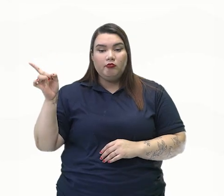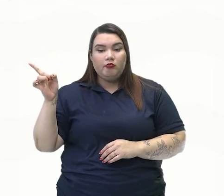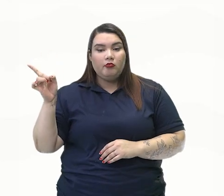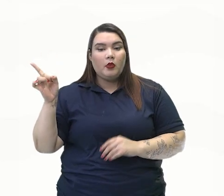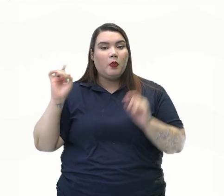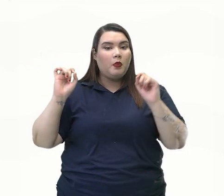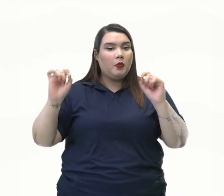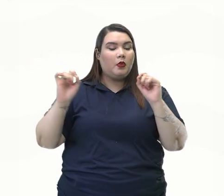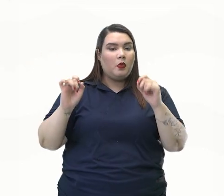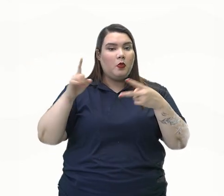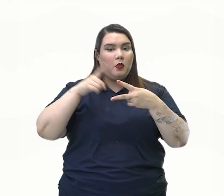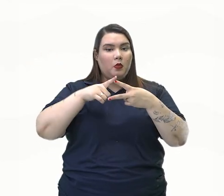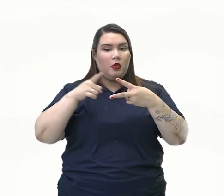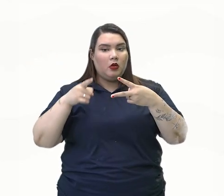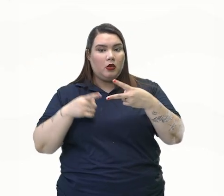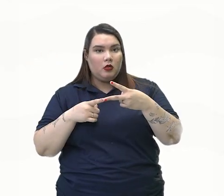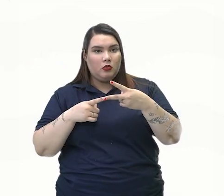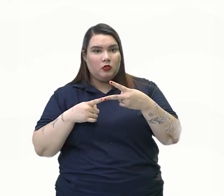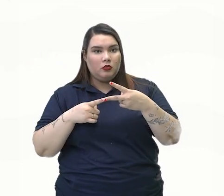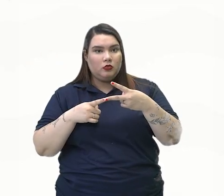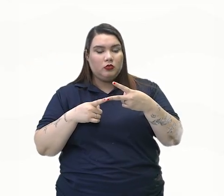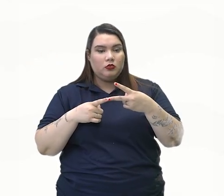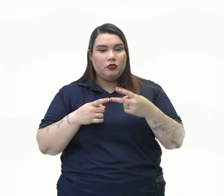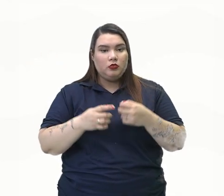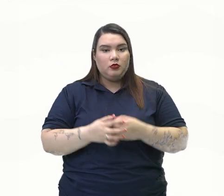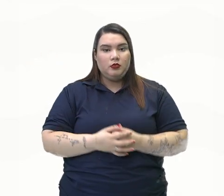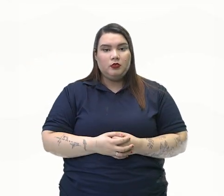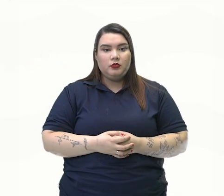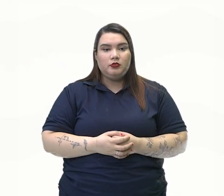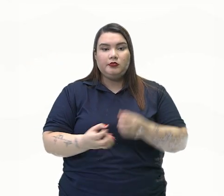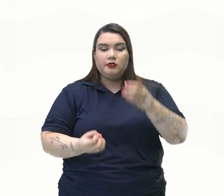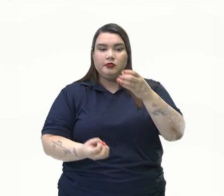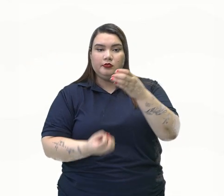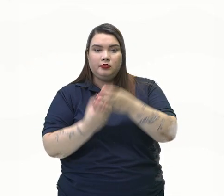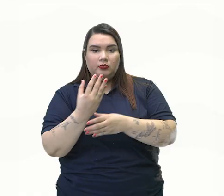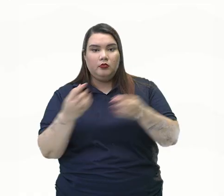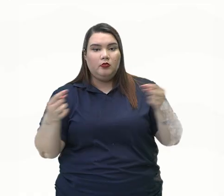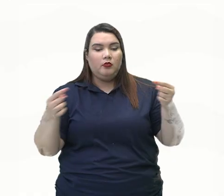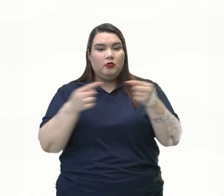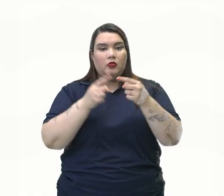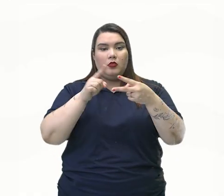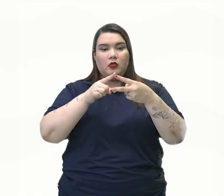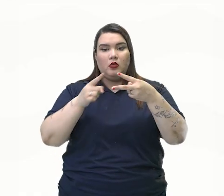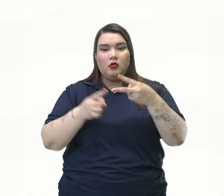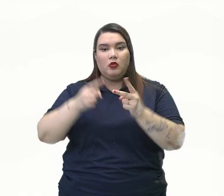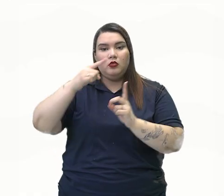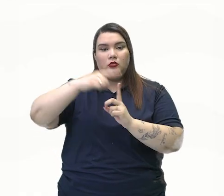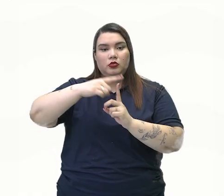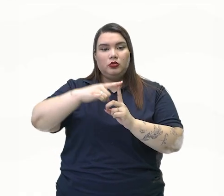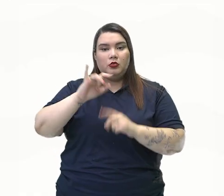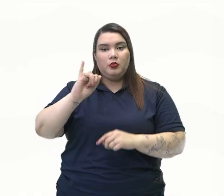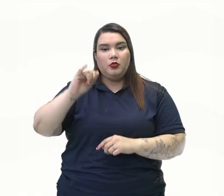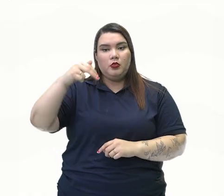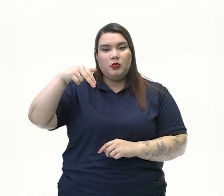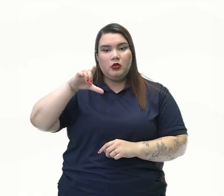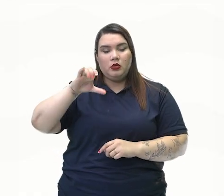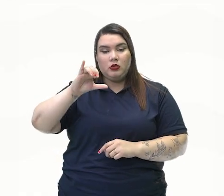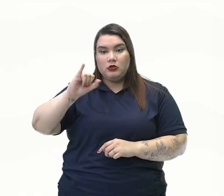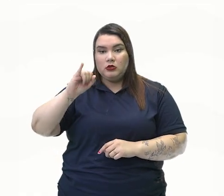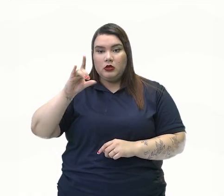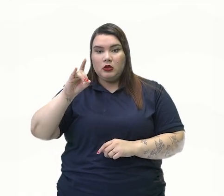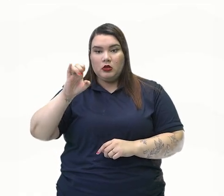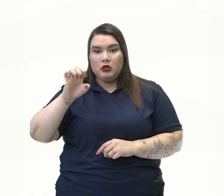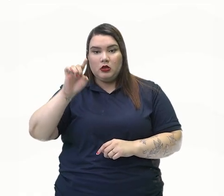aqui os ângulos, você tem aqui, ó. Os ângulos formados são o ângulo de